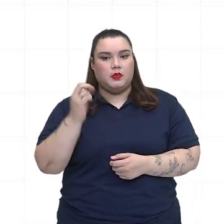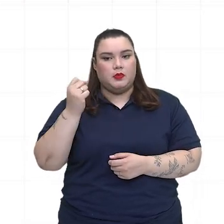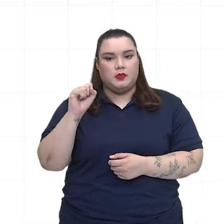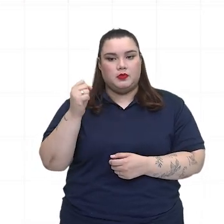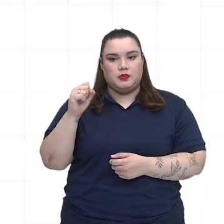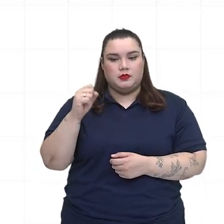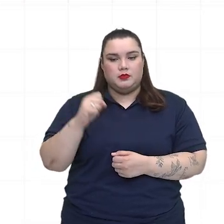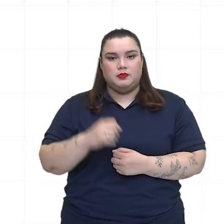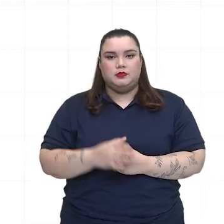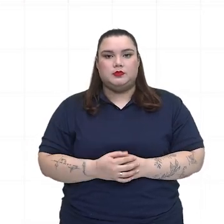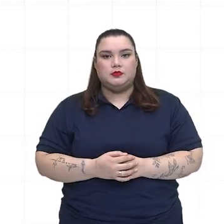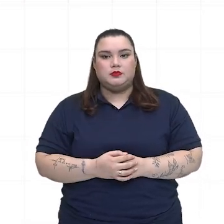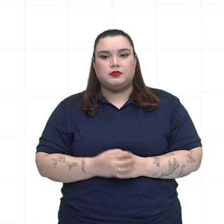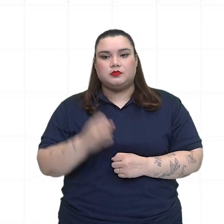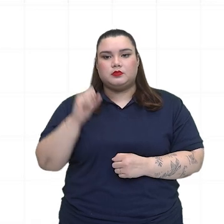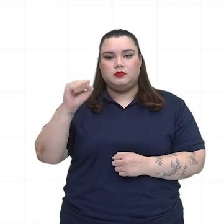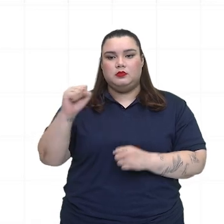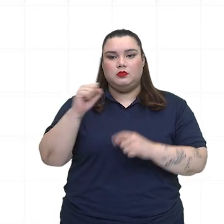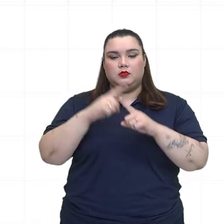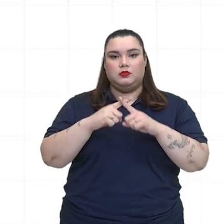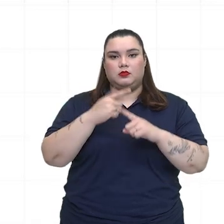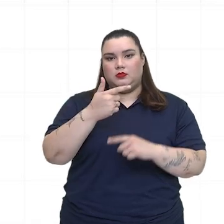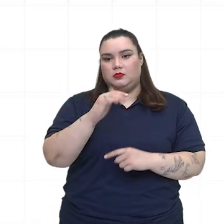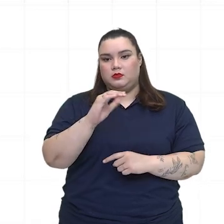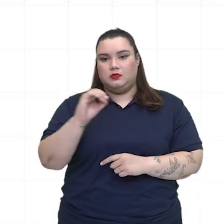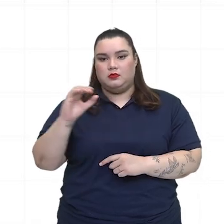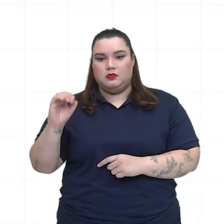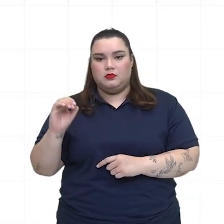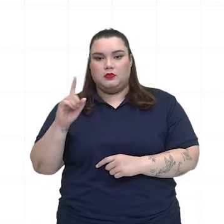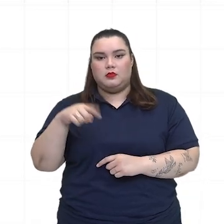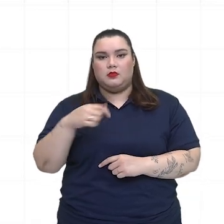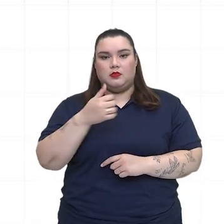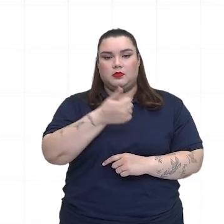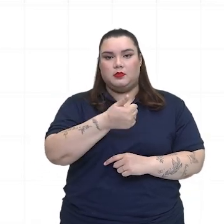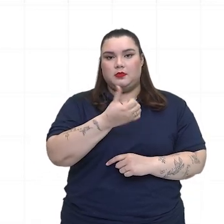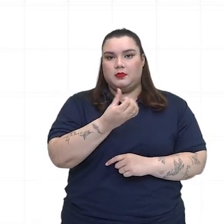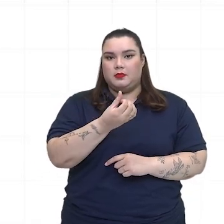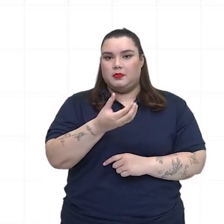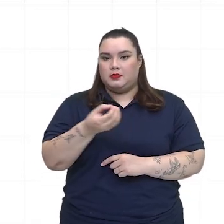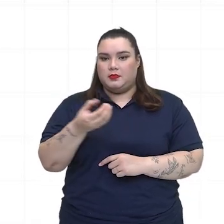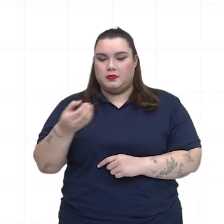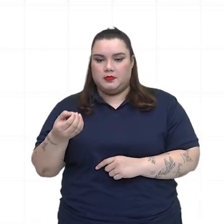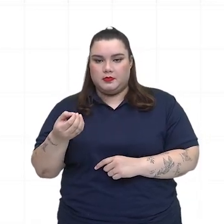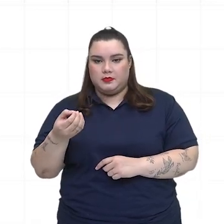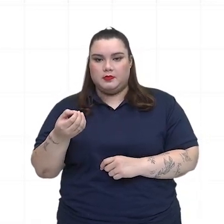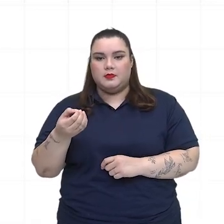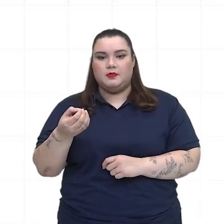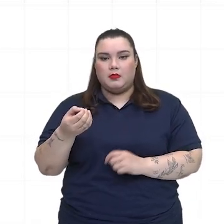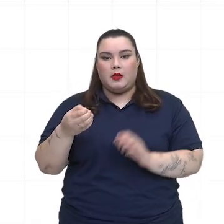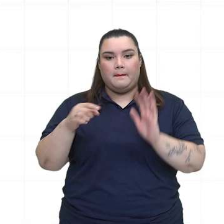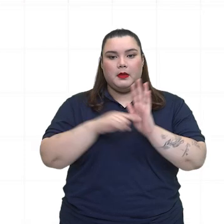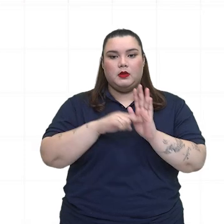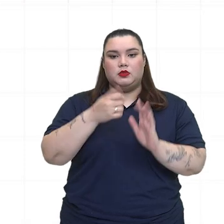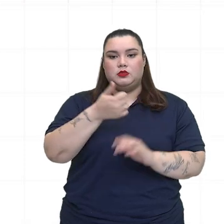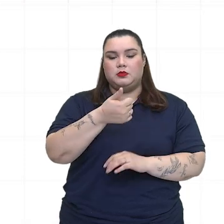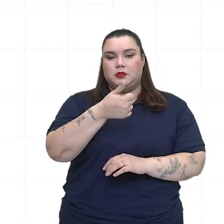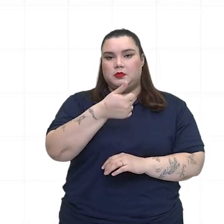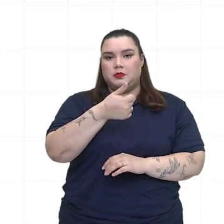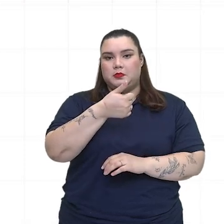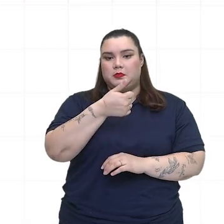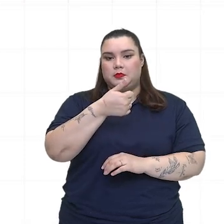8. 8 vezes 200 é 1.600. Para